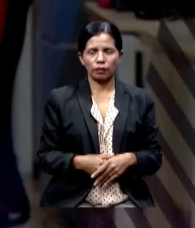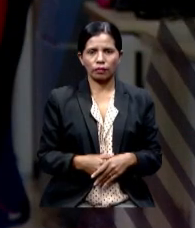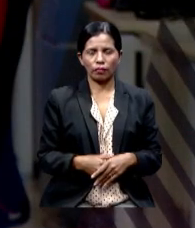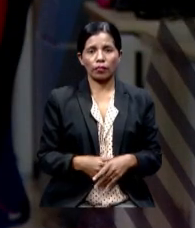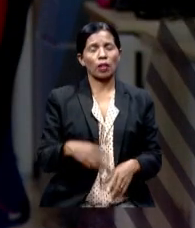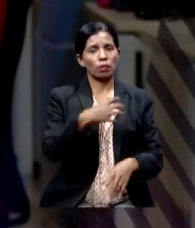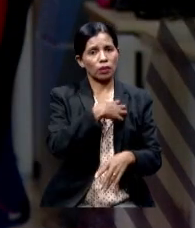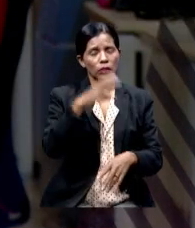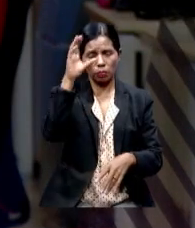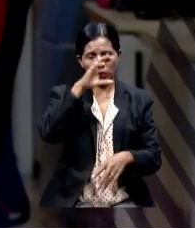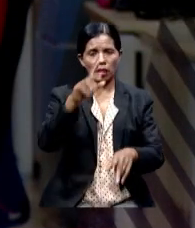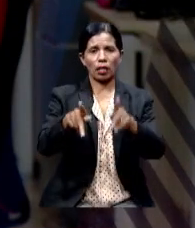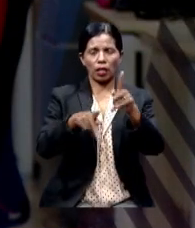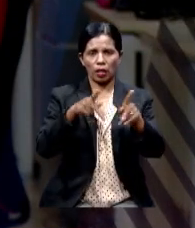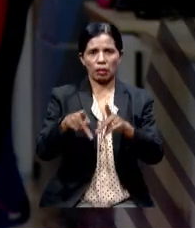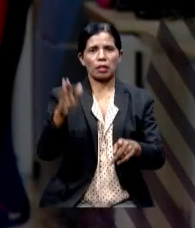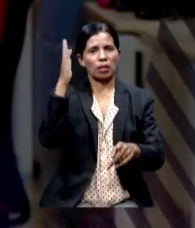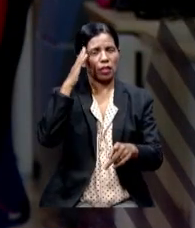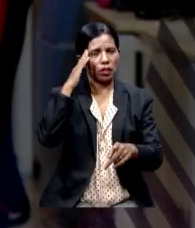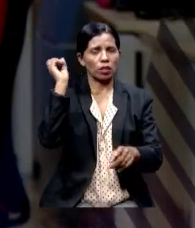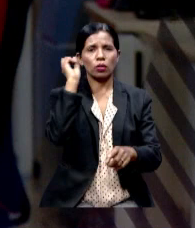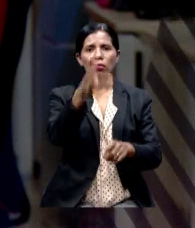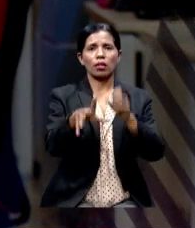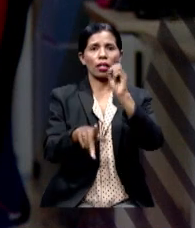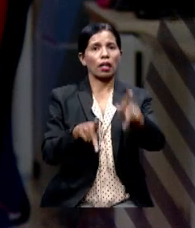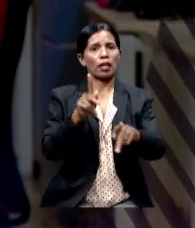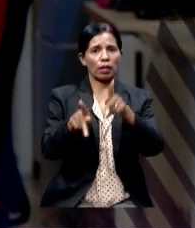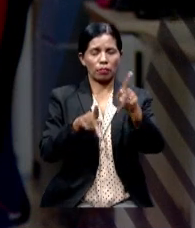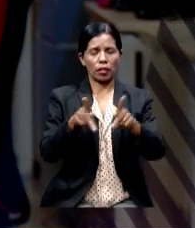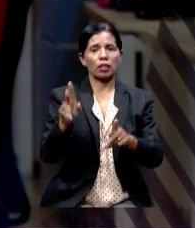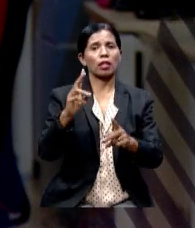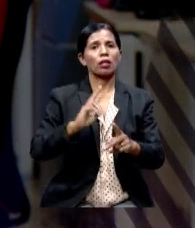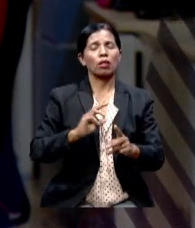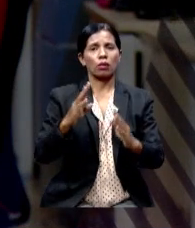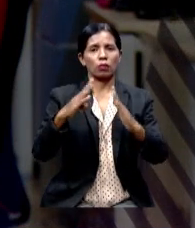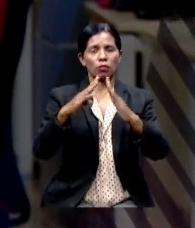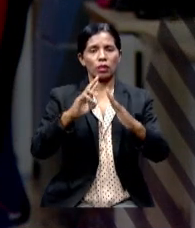Penitele Cebu ter suspeito na desconfia toda a comunidade em Uma e Vila Verde.